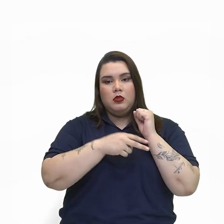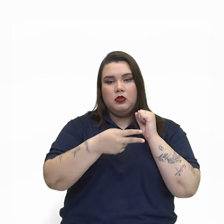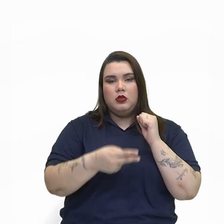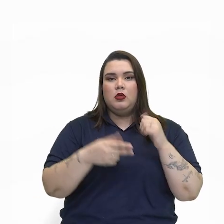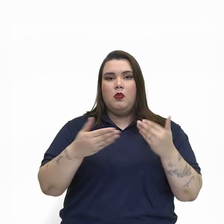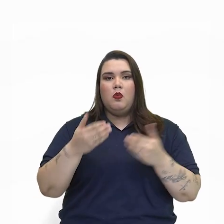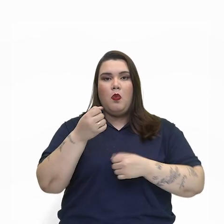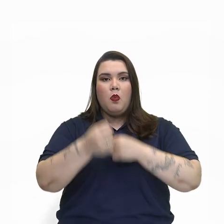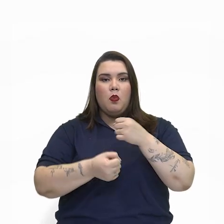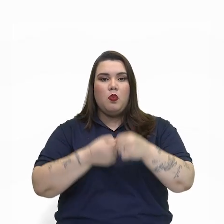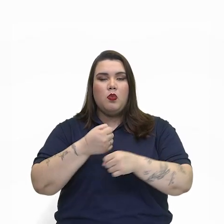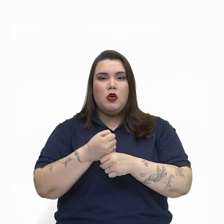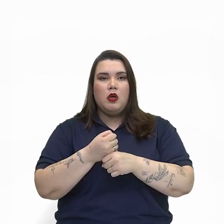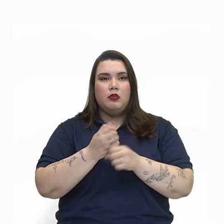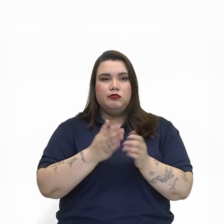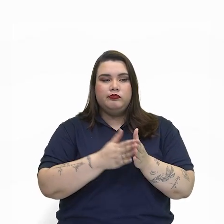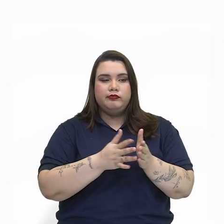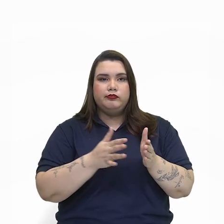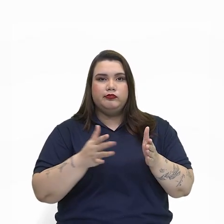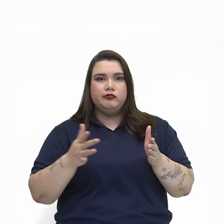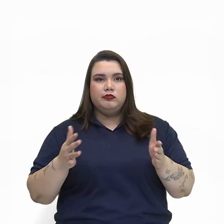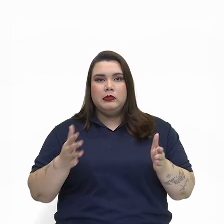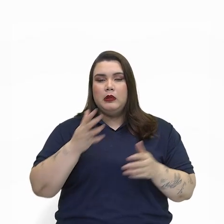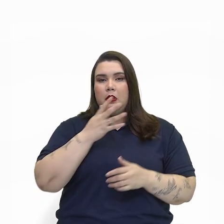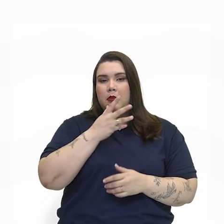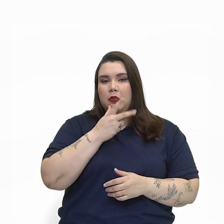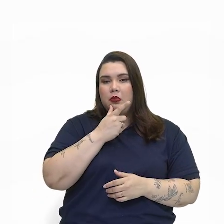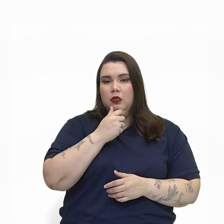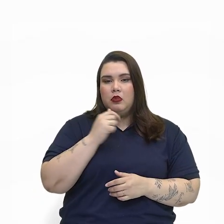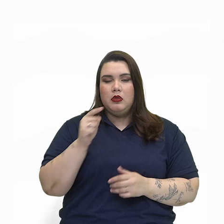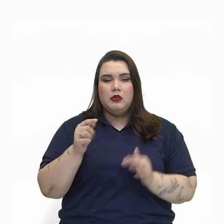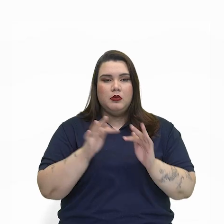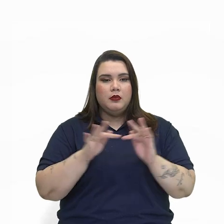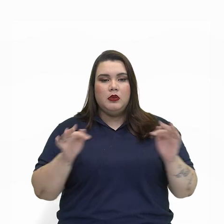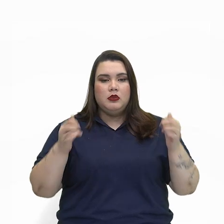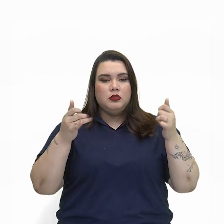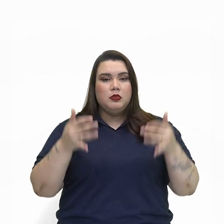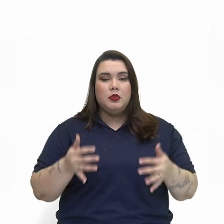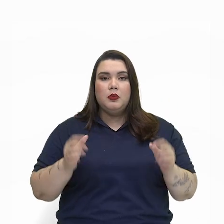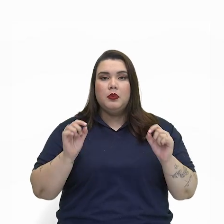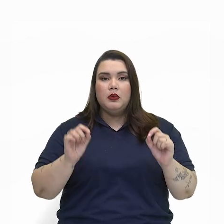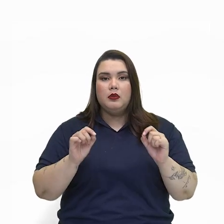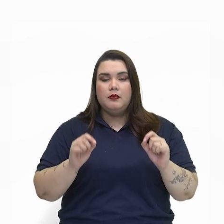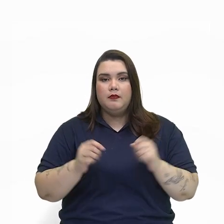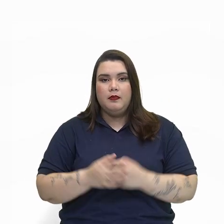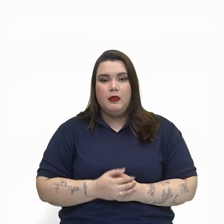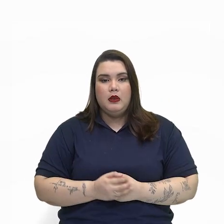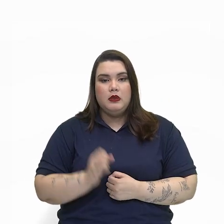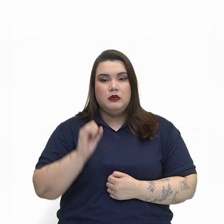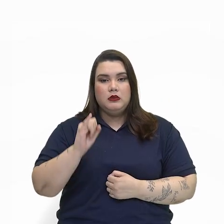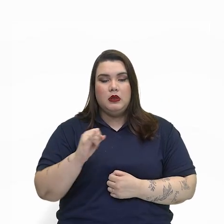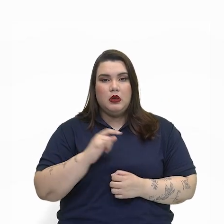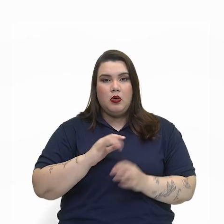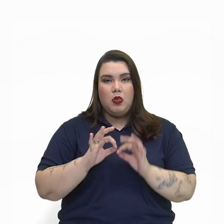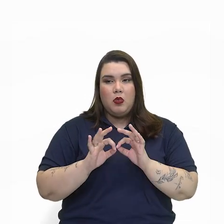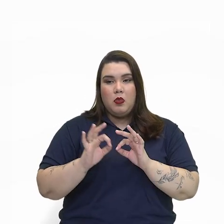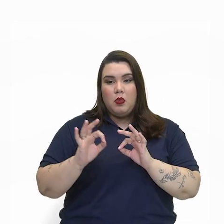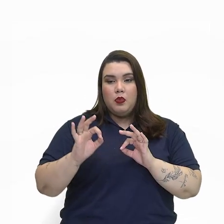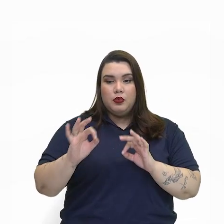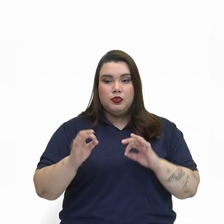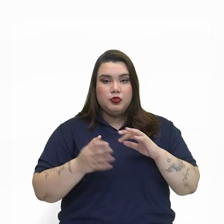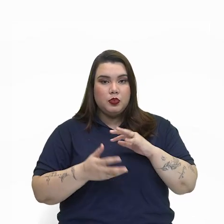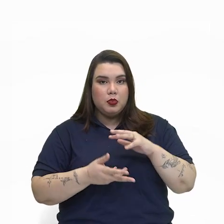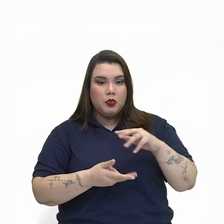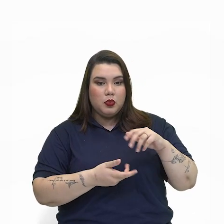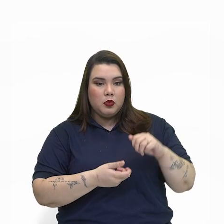disso, maior será seu ano. O que ele quer dizer aí com essa frase, gente, é o seguinte: quanto mais distante o planeta estiver do